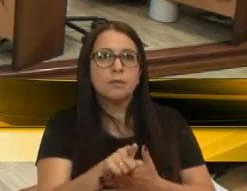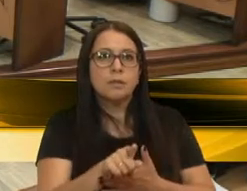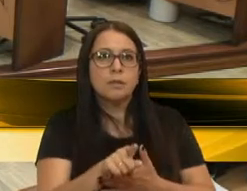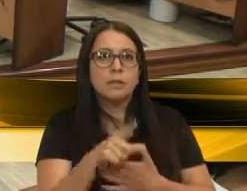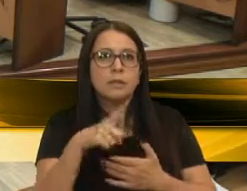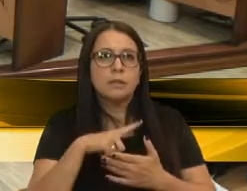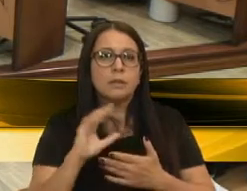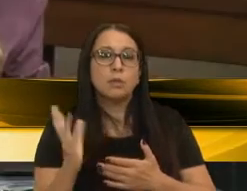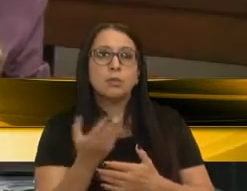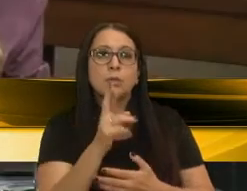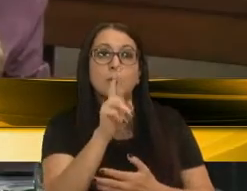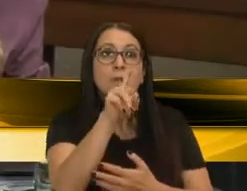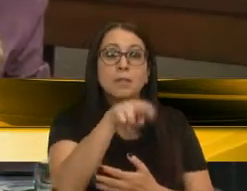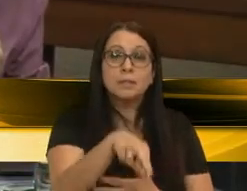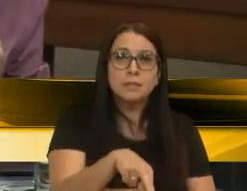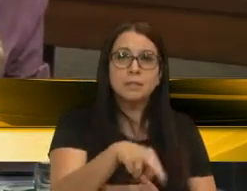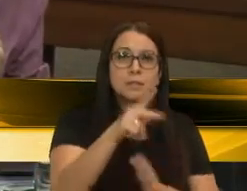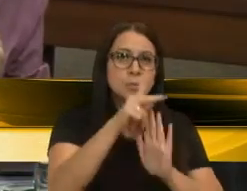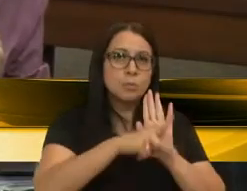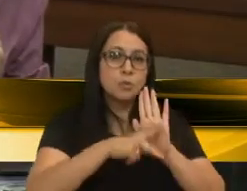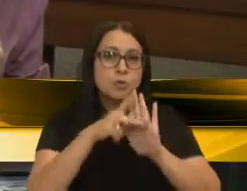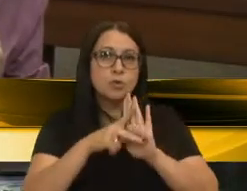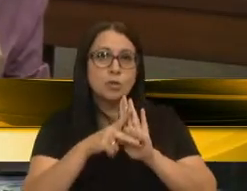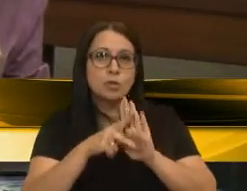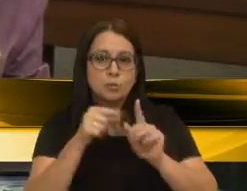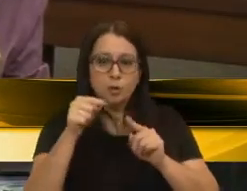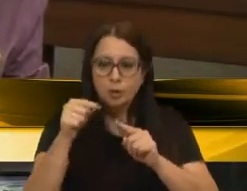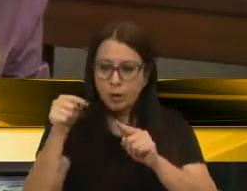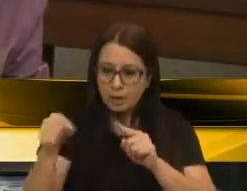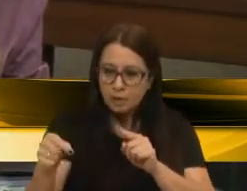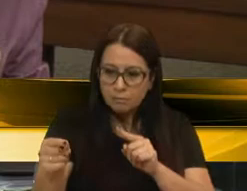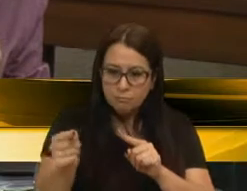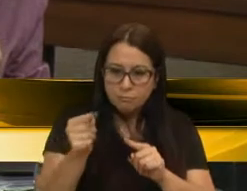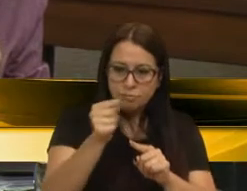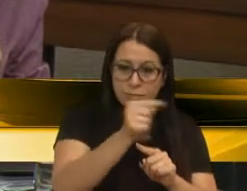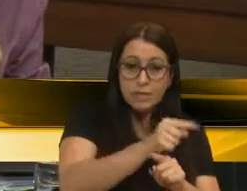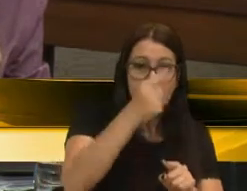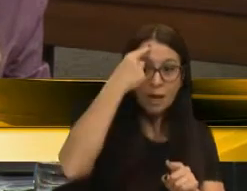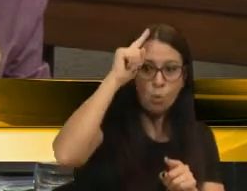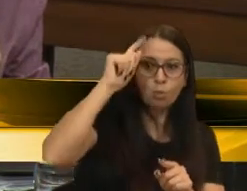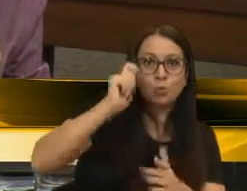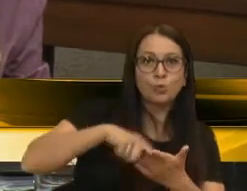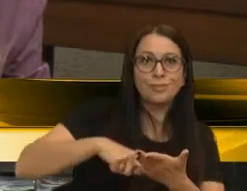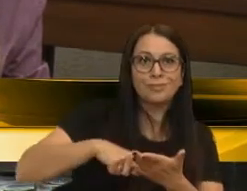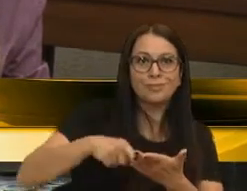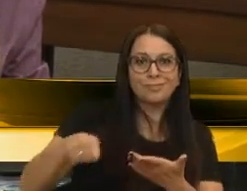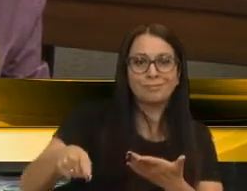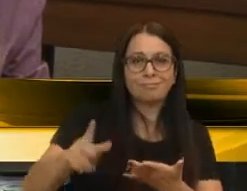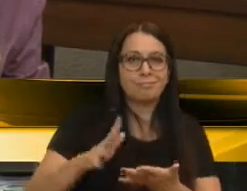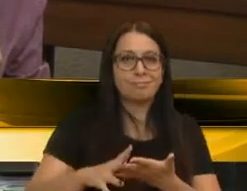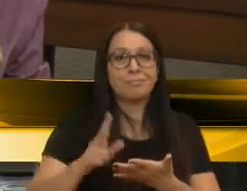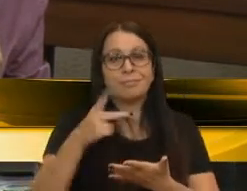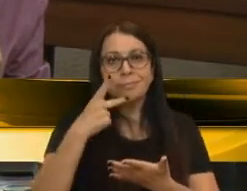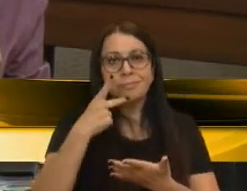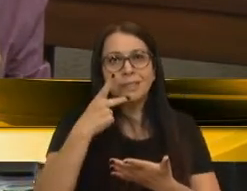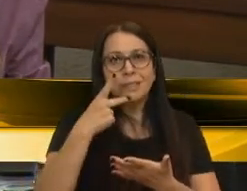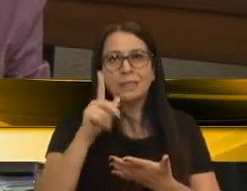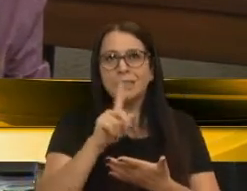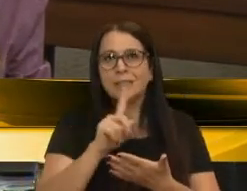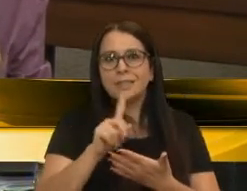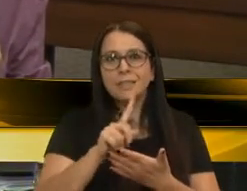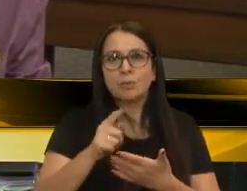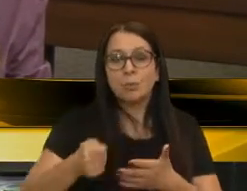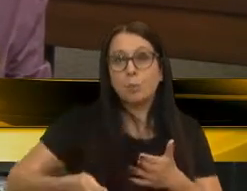toda a razão, os projetos são olhados de trás para frente, ver quem é o autor. E Vossa Excelência diz que não custa